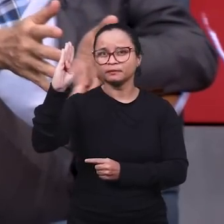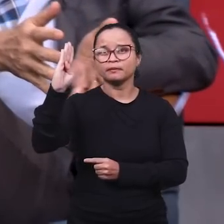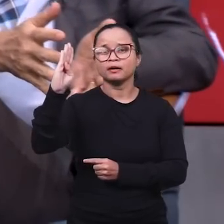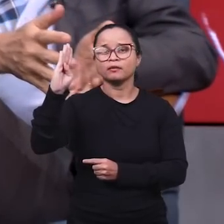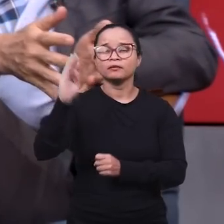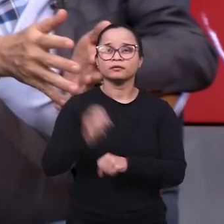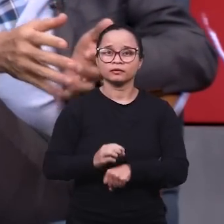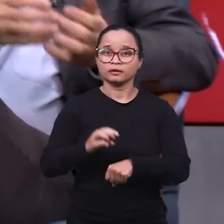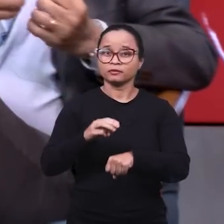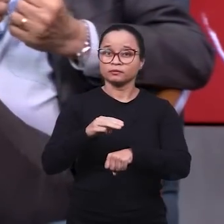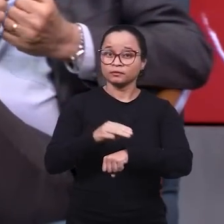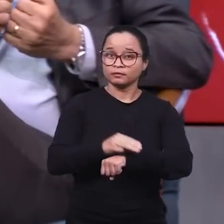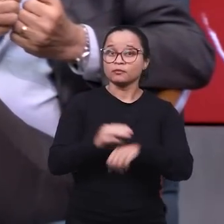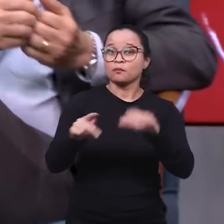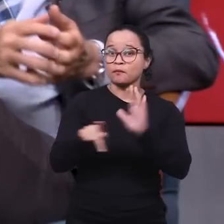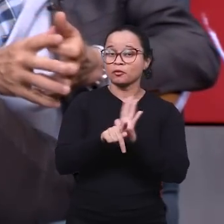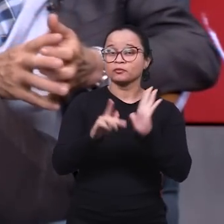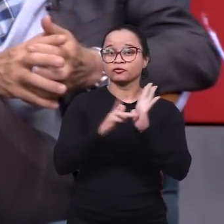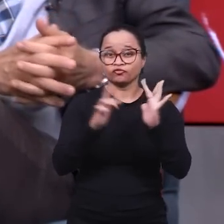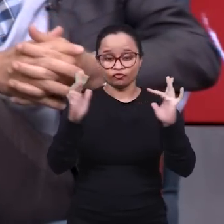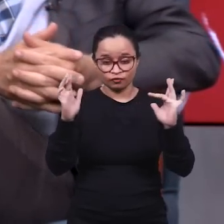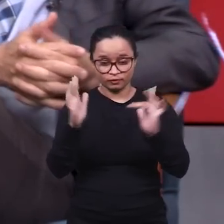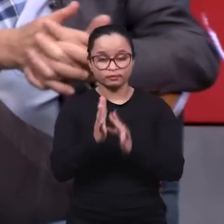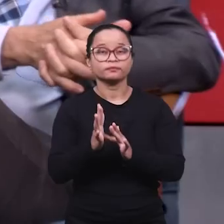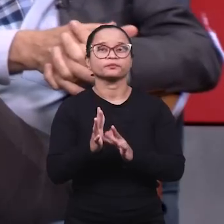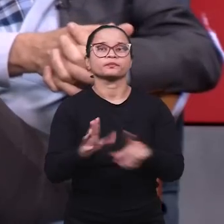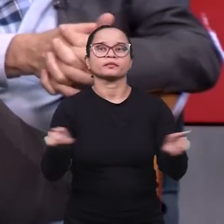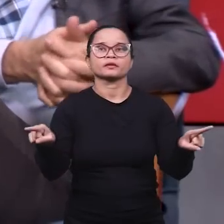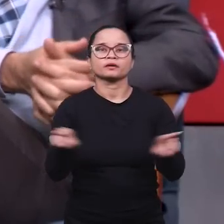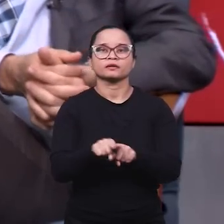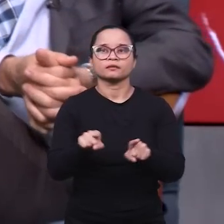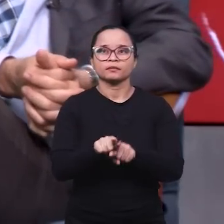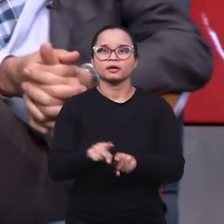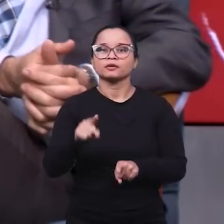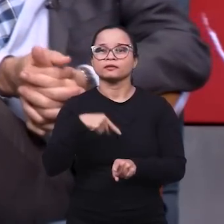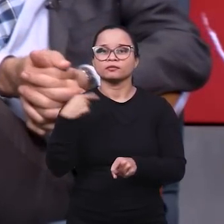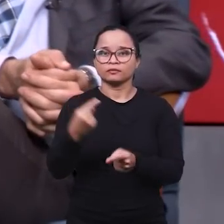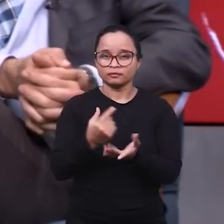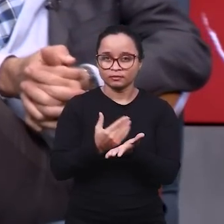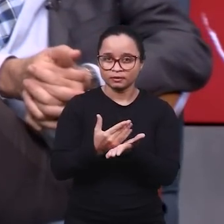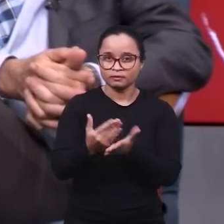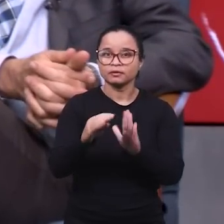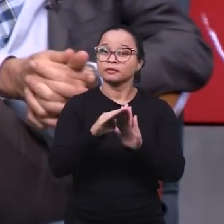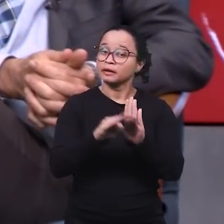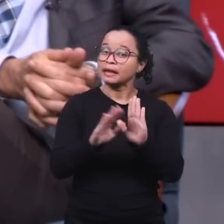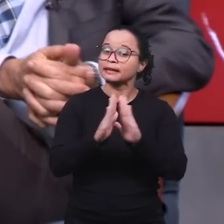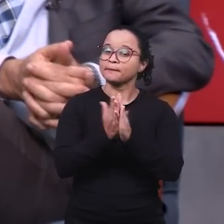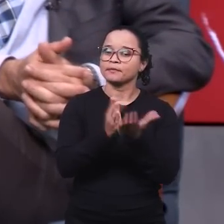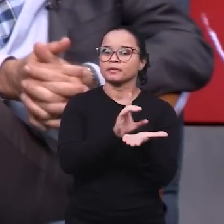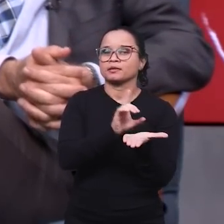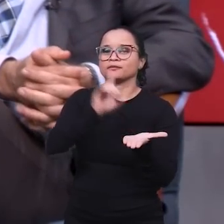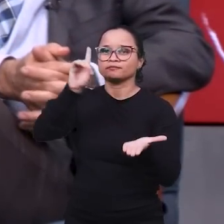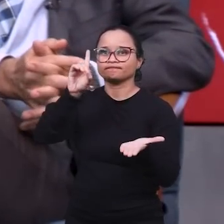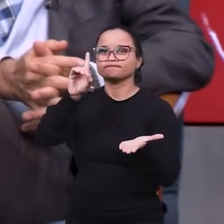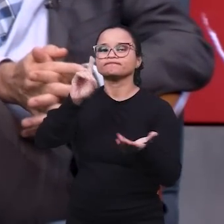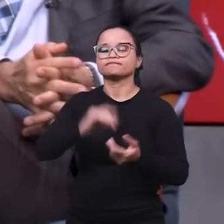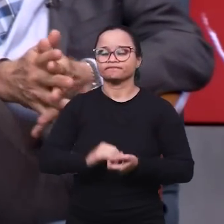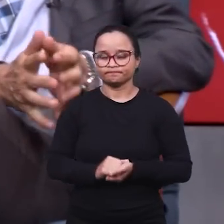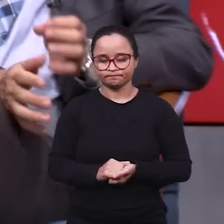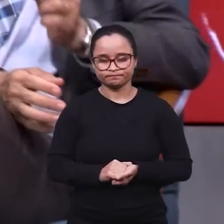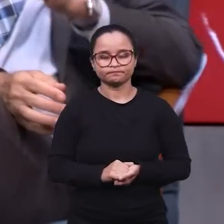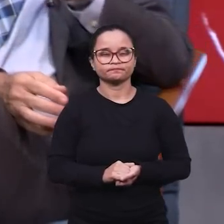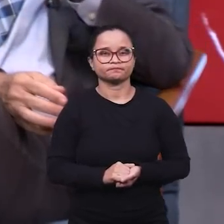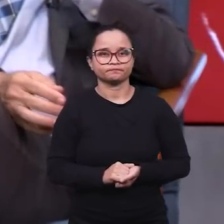do ministério de Jesus, que é também o ministério que nós falamos no início do primeiro episódio da palavra.